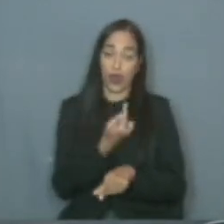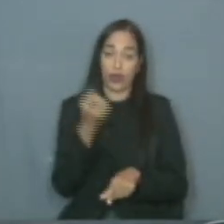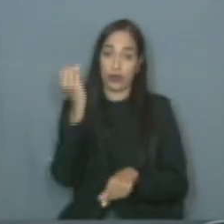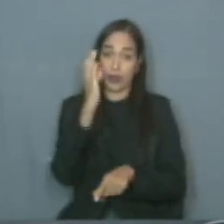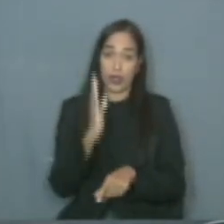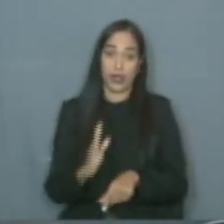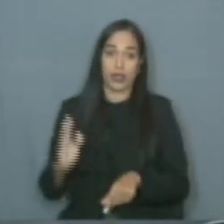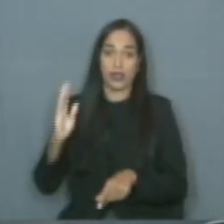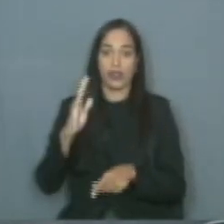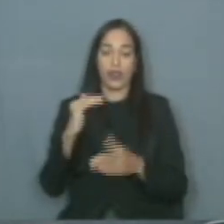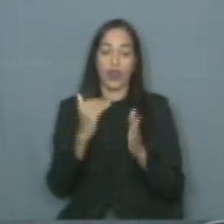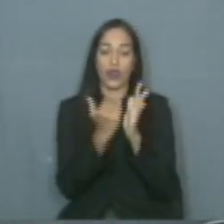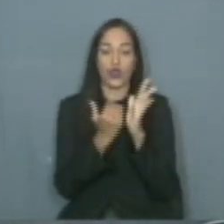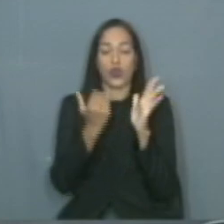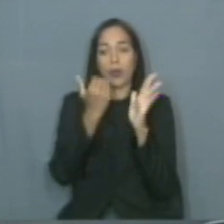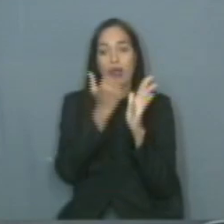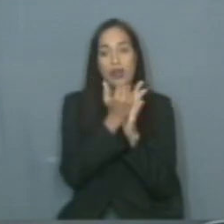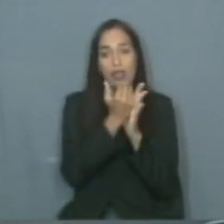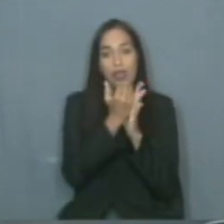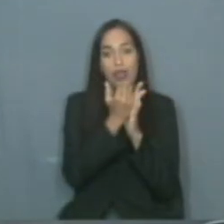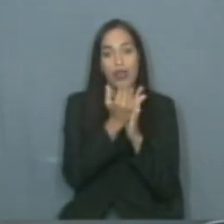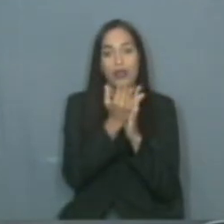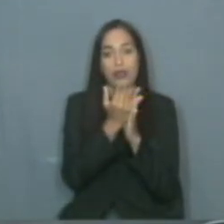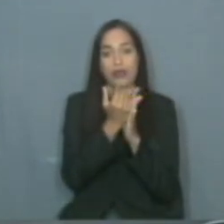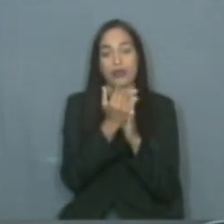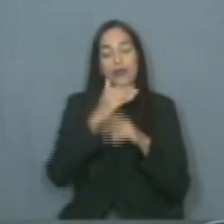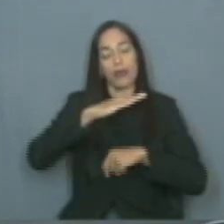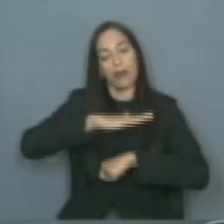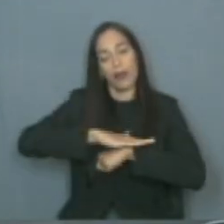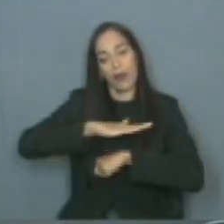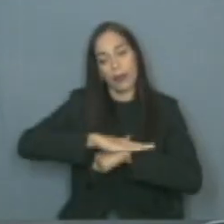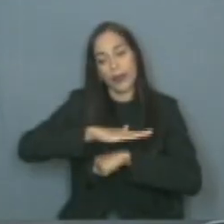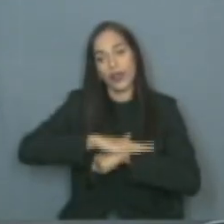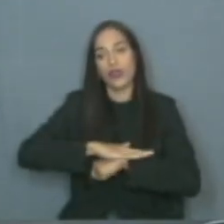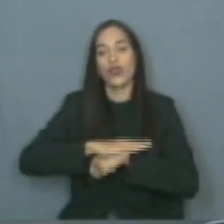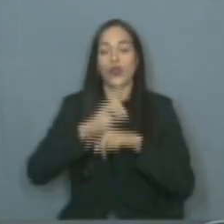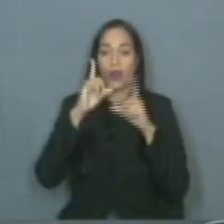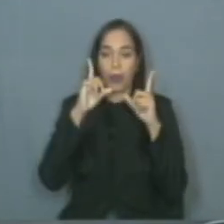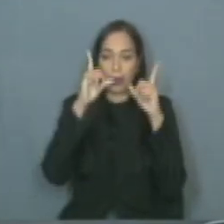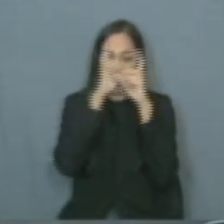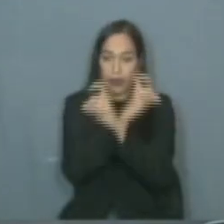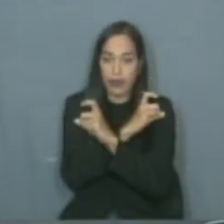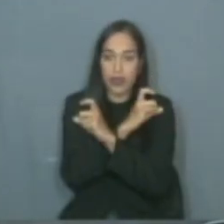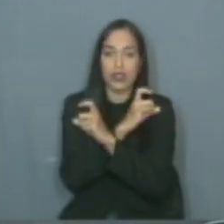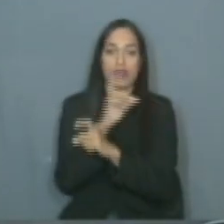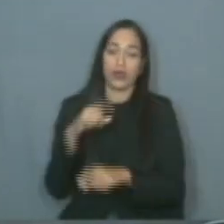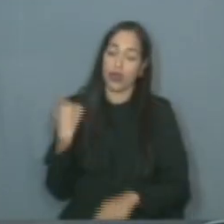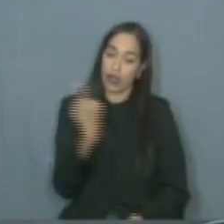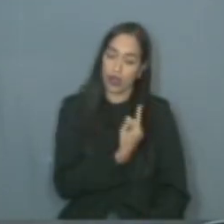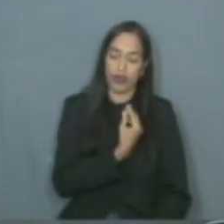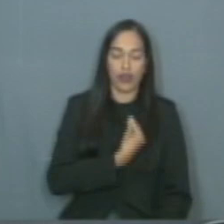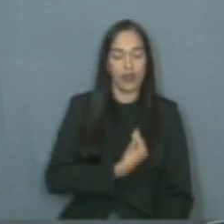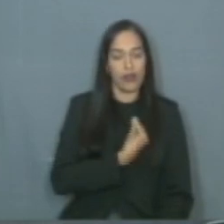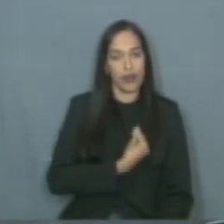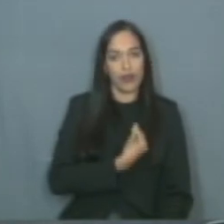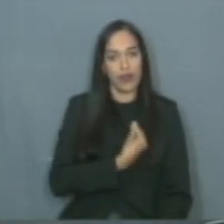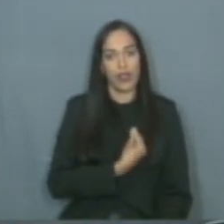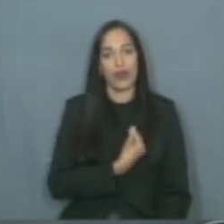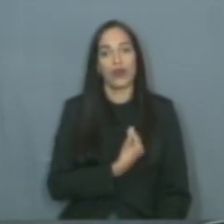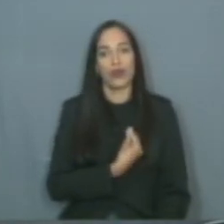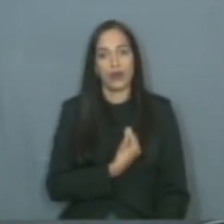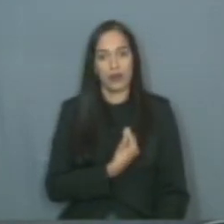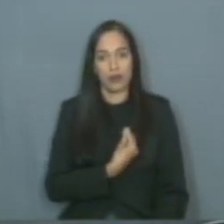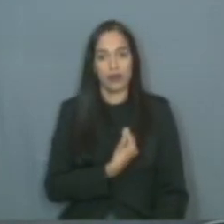país, superar uma fase muito difícil que a gente viveu, particularmente